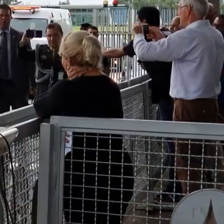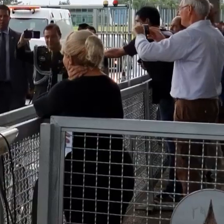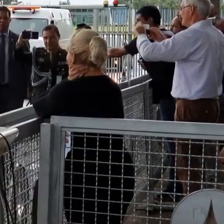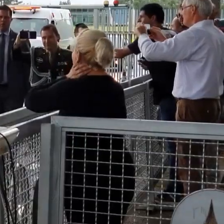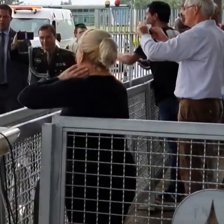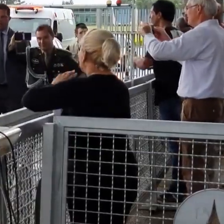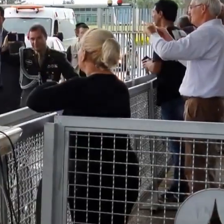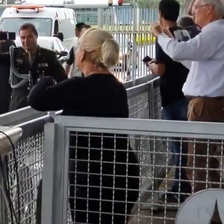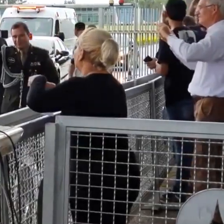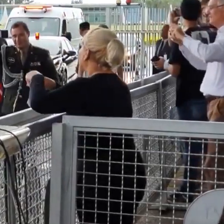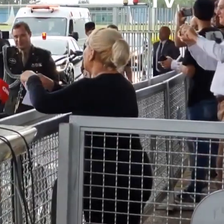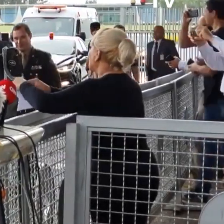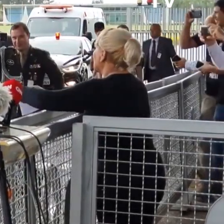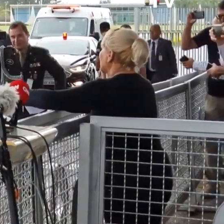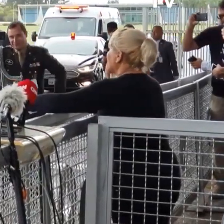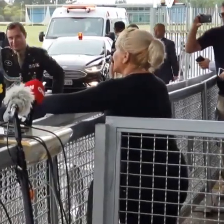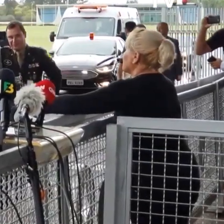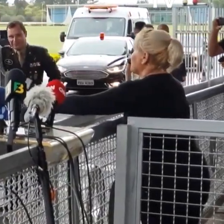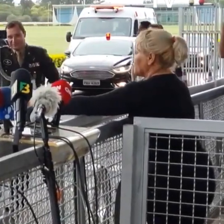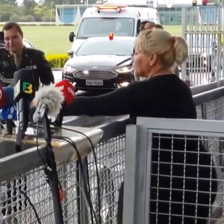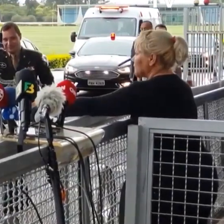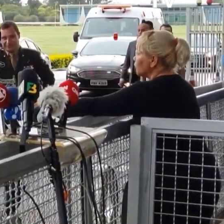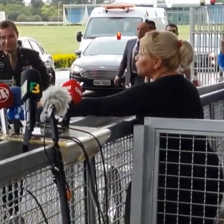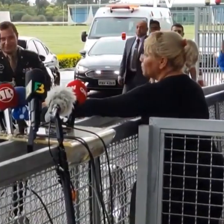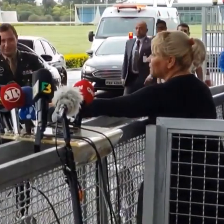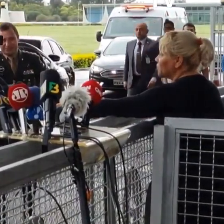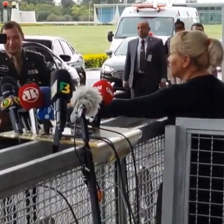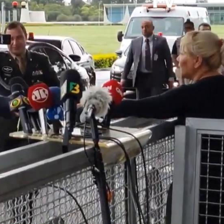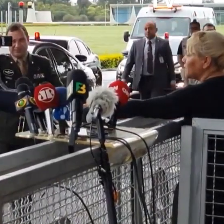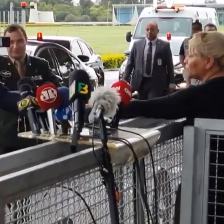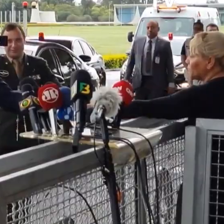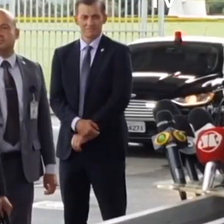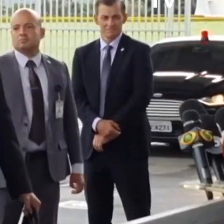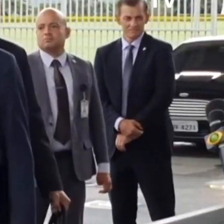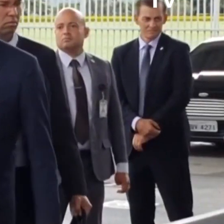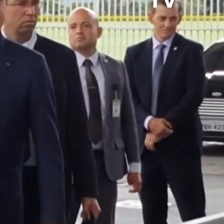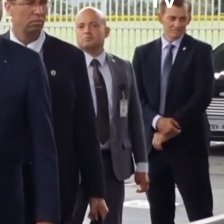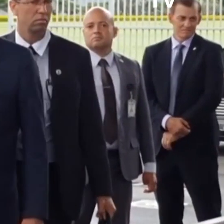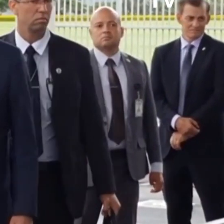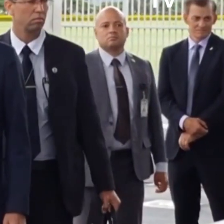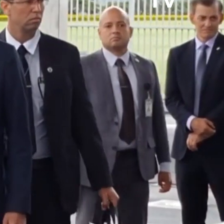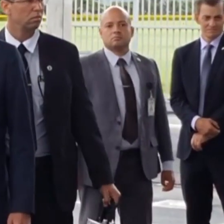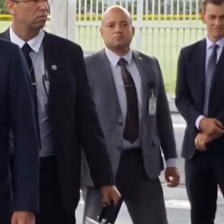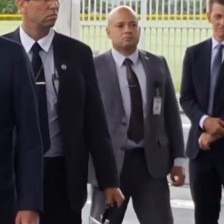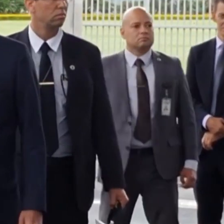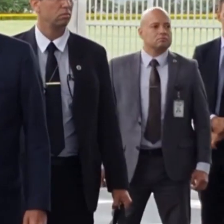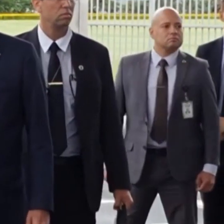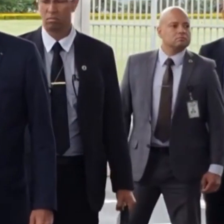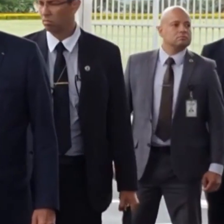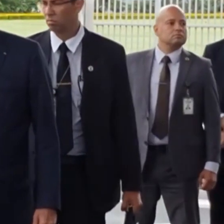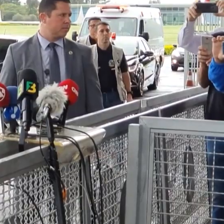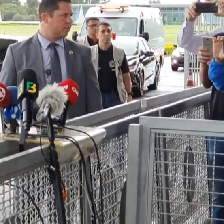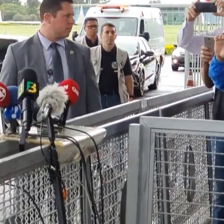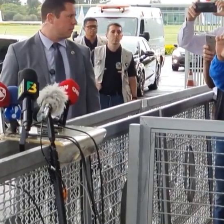O presidente Jair Bolsonaro voltou a criticar nesta quarta-feira a decisão de muitos governadores de determinar quarentena em seus